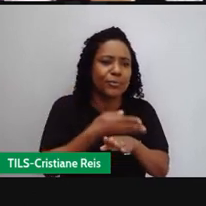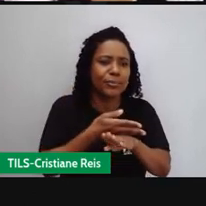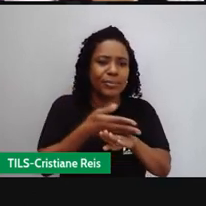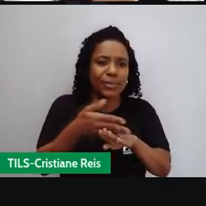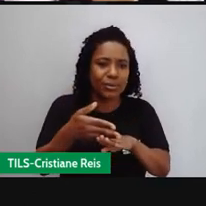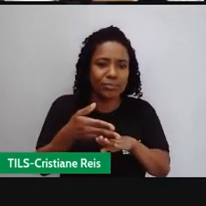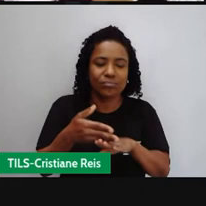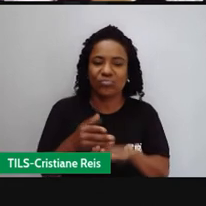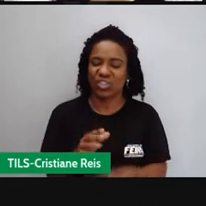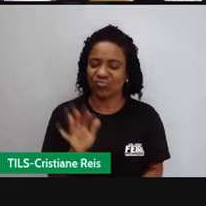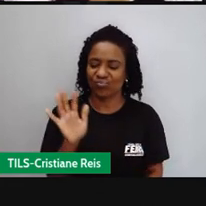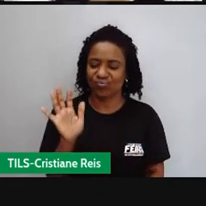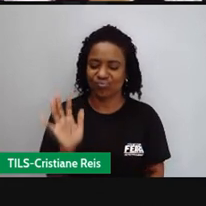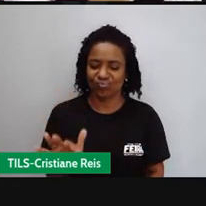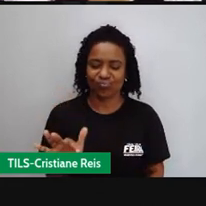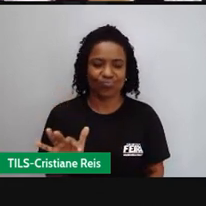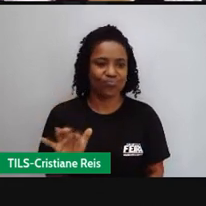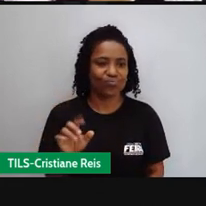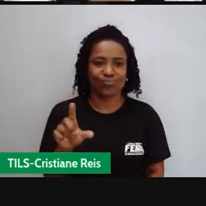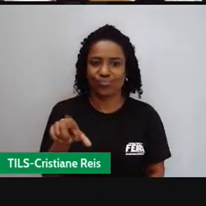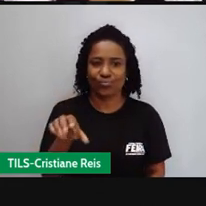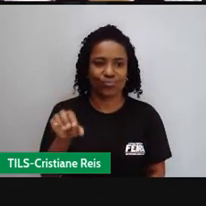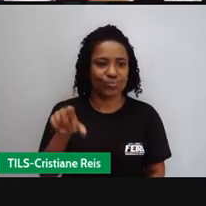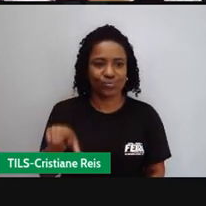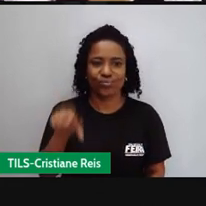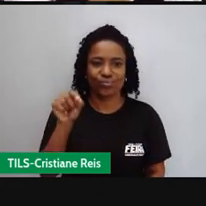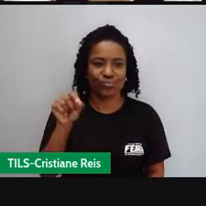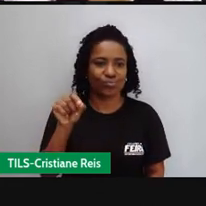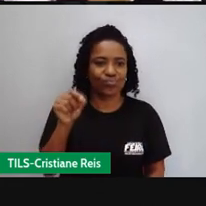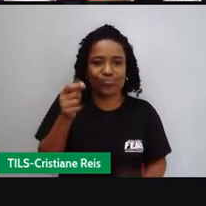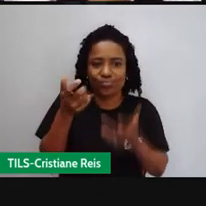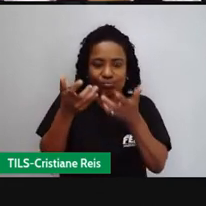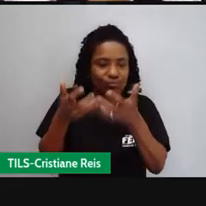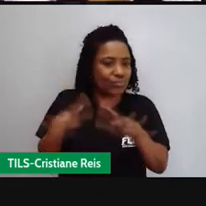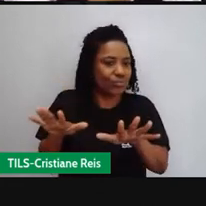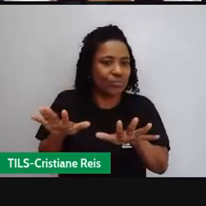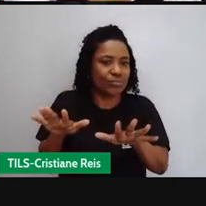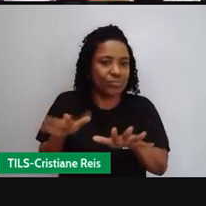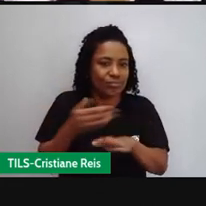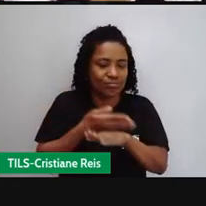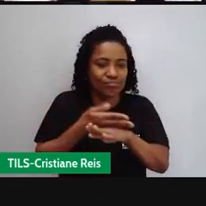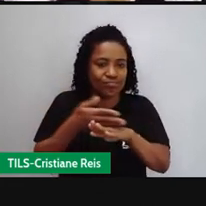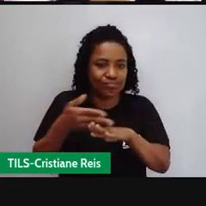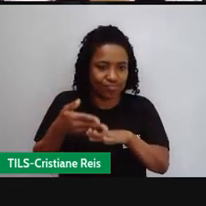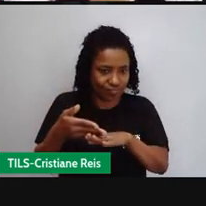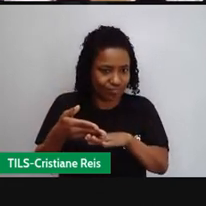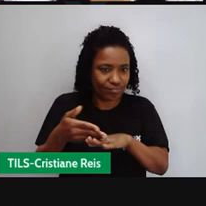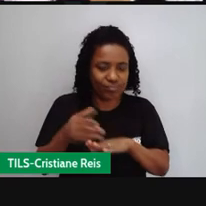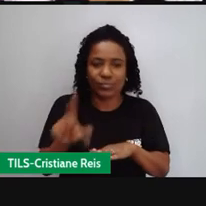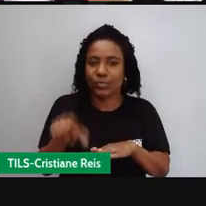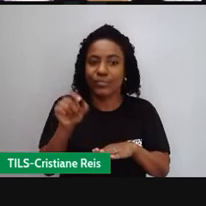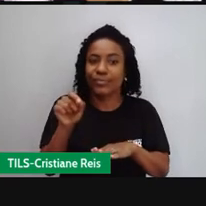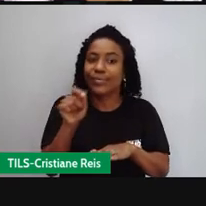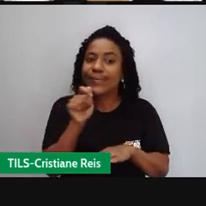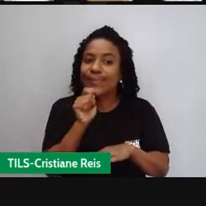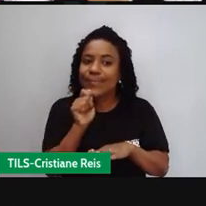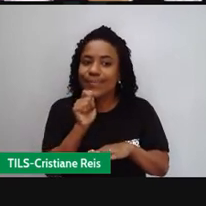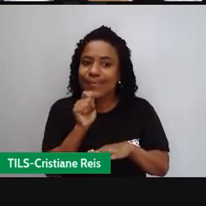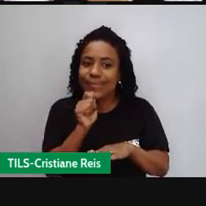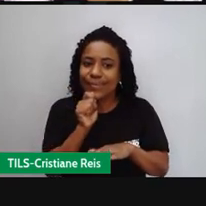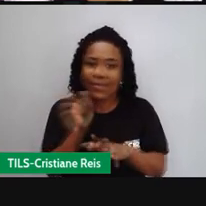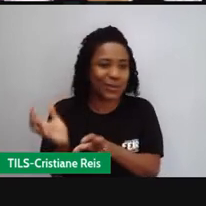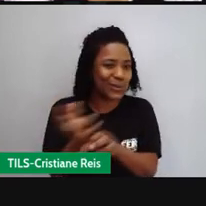votar em ninguém. Esses votos eles não são considerados na contagem total. E os votos